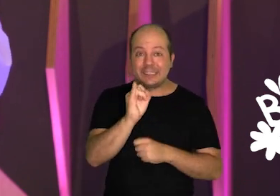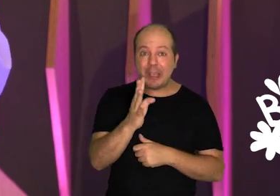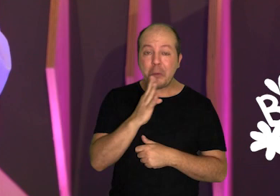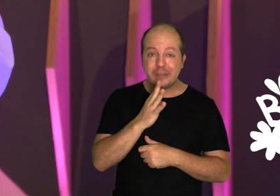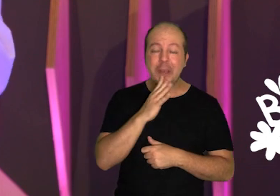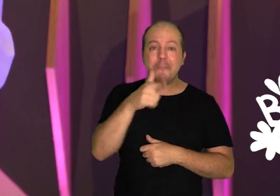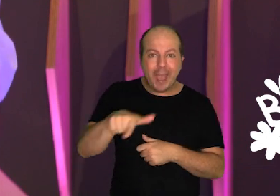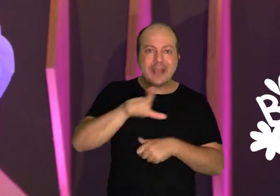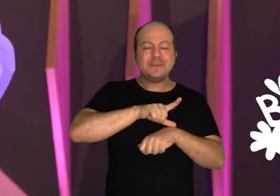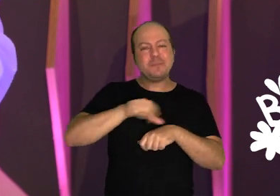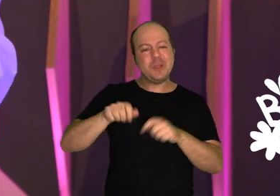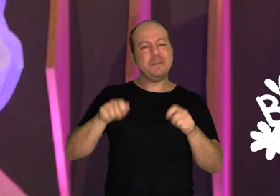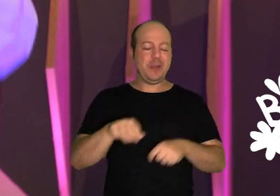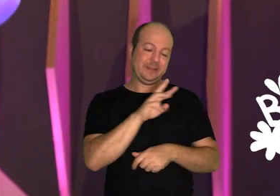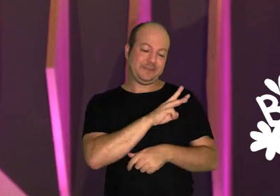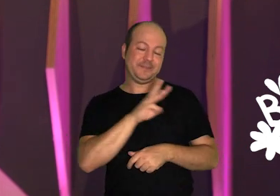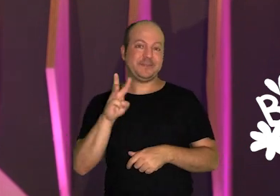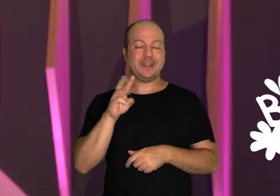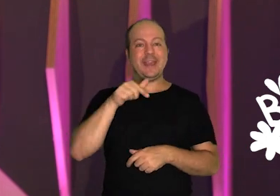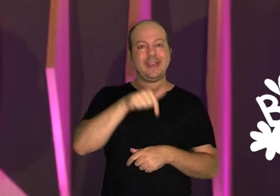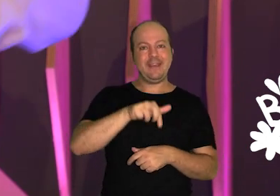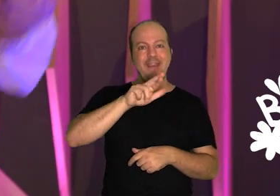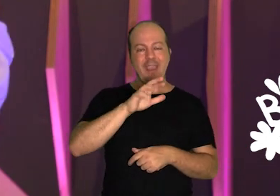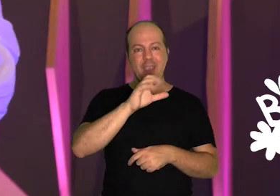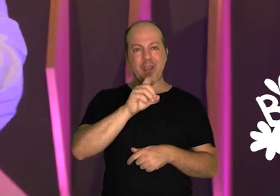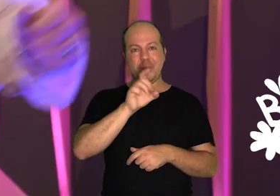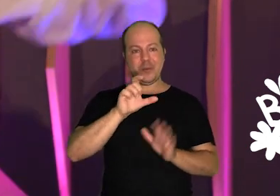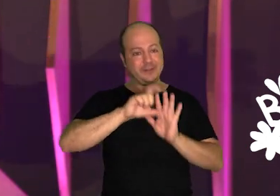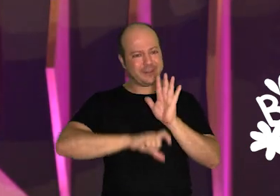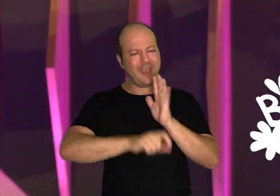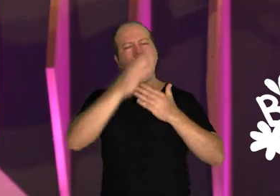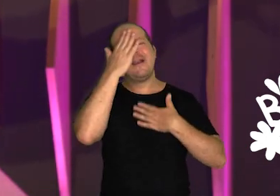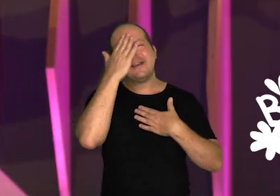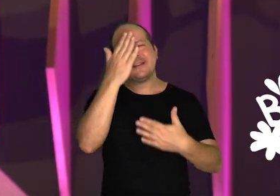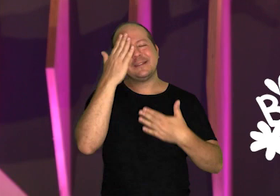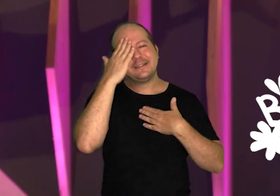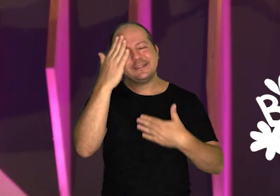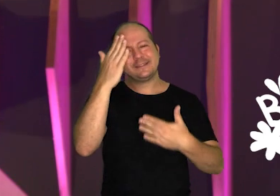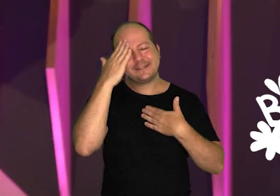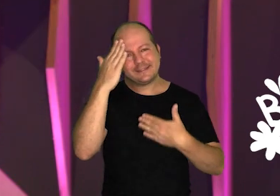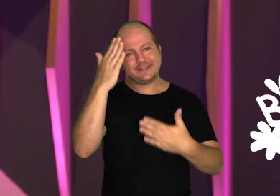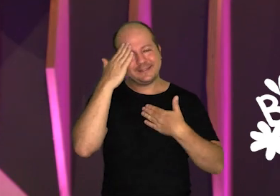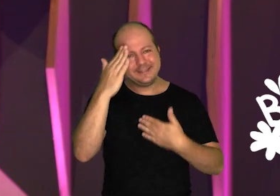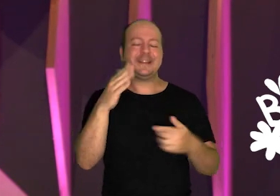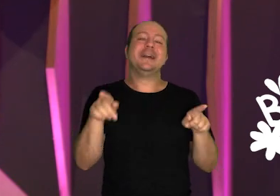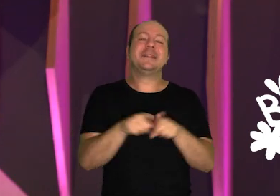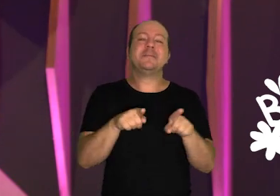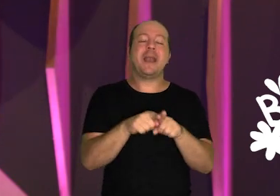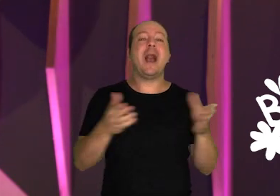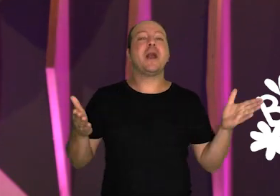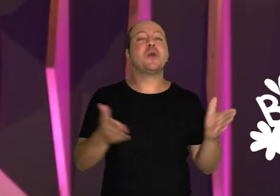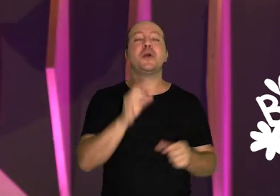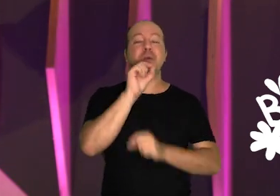mais sobre a Muda, acesse o site através do QR Code que está aqui na tela. Graças, Muda Cultural! E para isso, nós